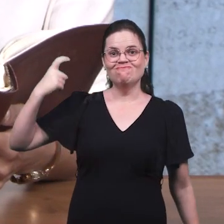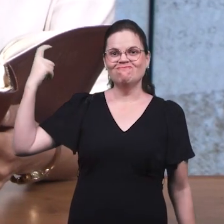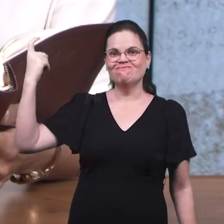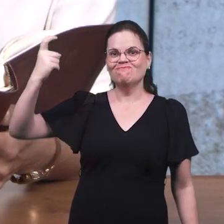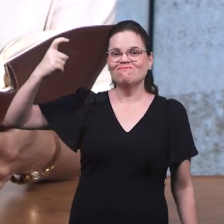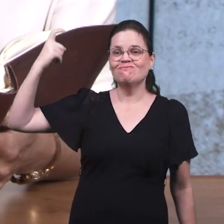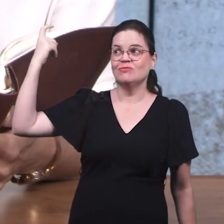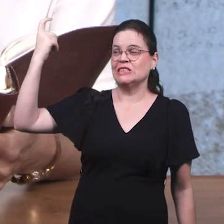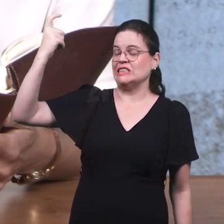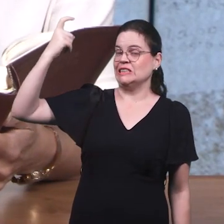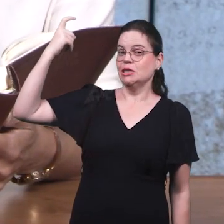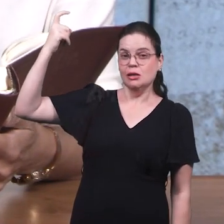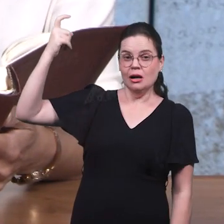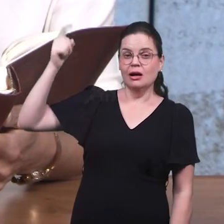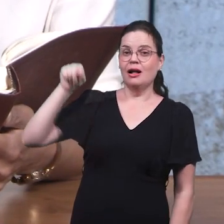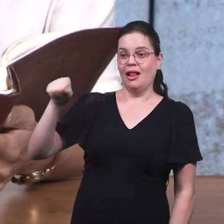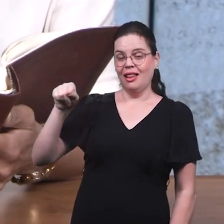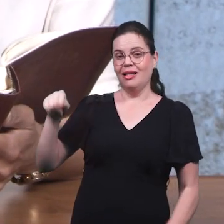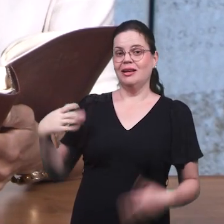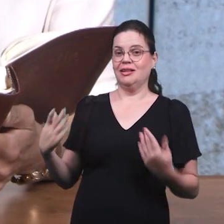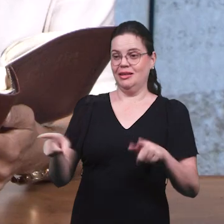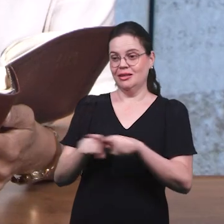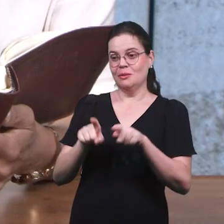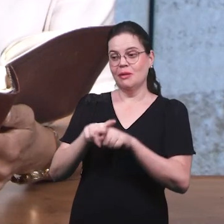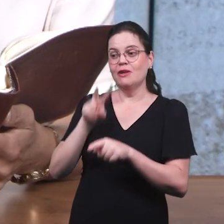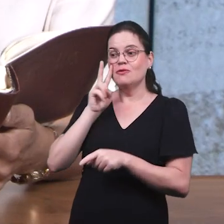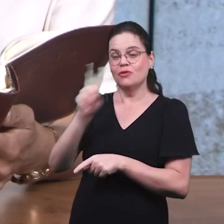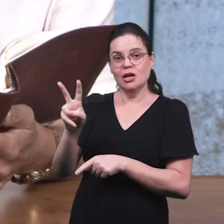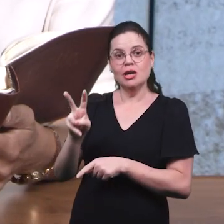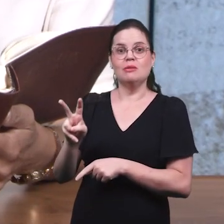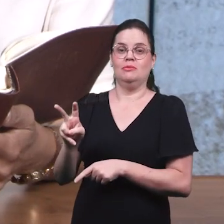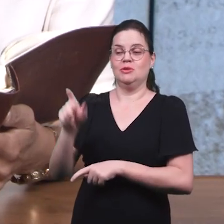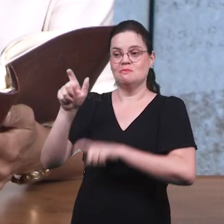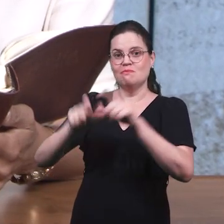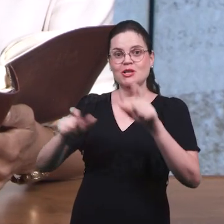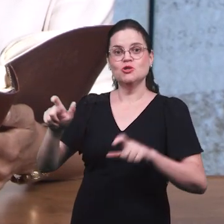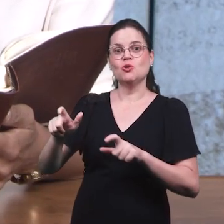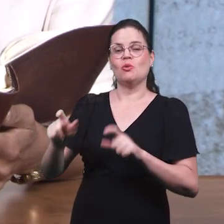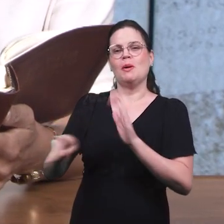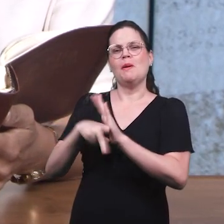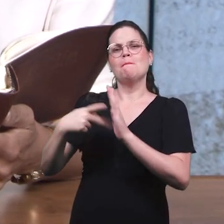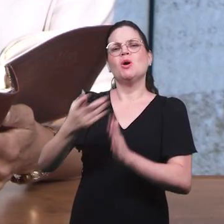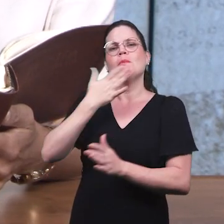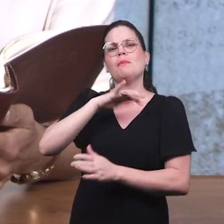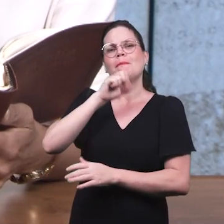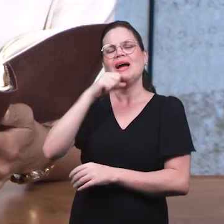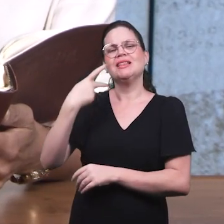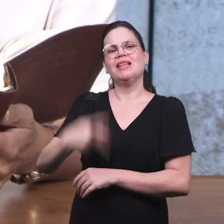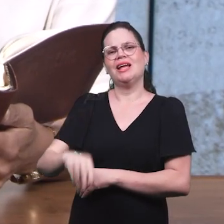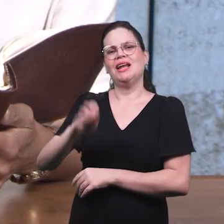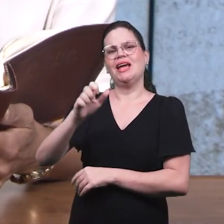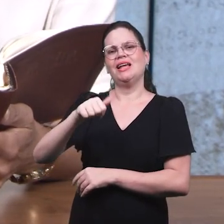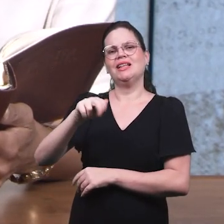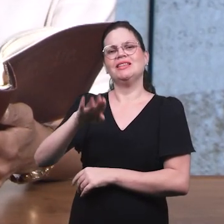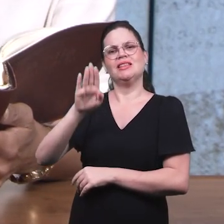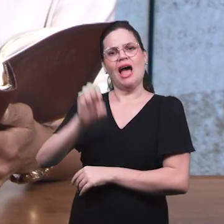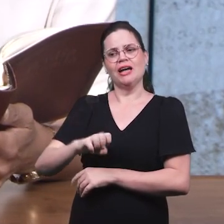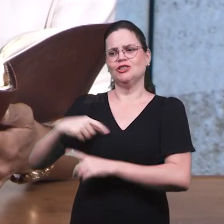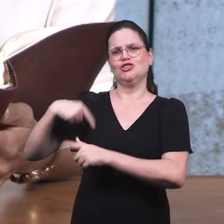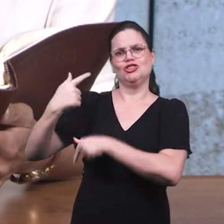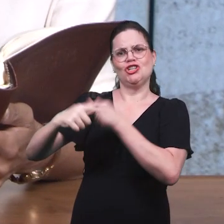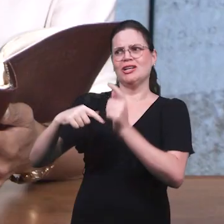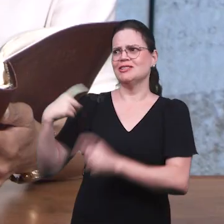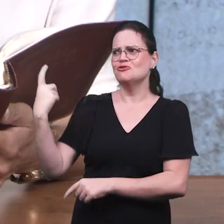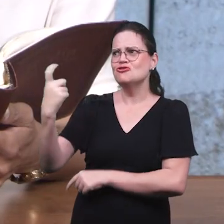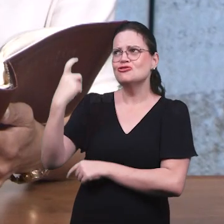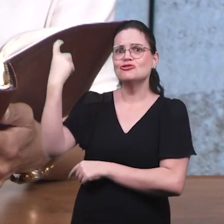de grande estatura. Também vimos ali gigantes, filhos de Enaque, descendentes dos gigantes,